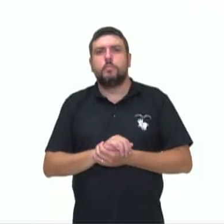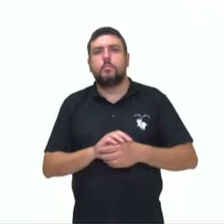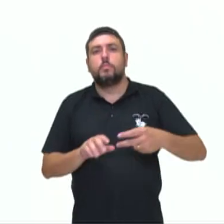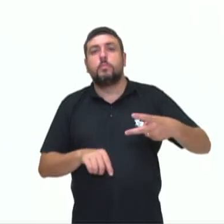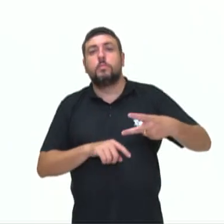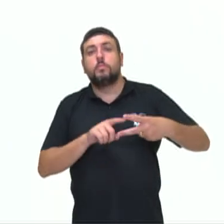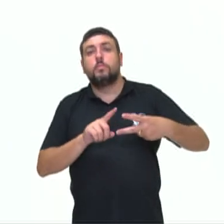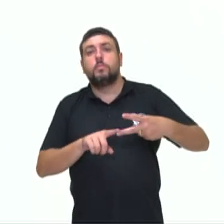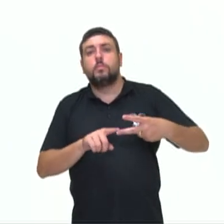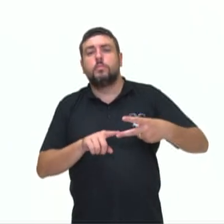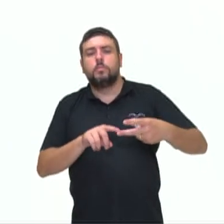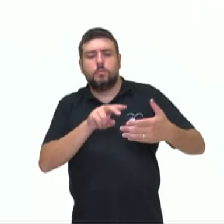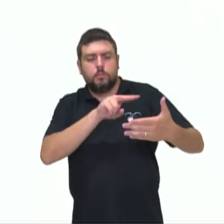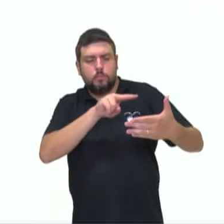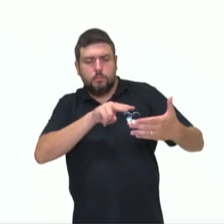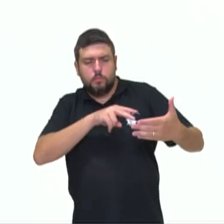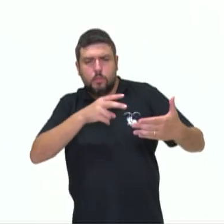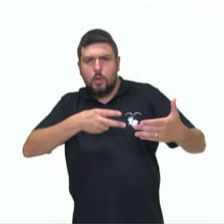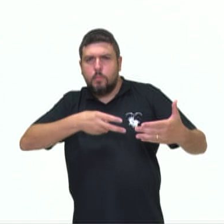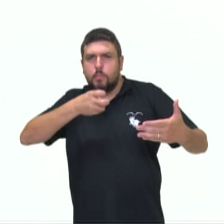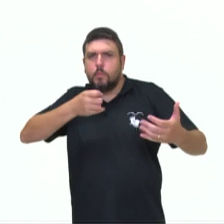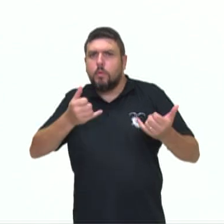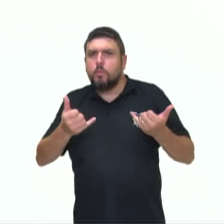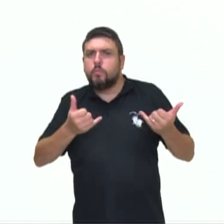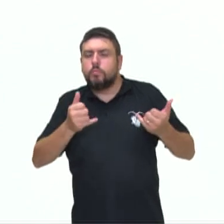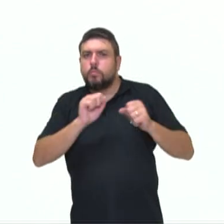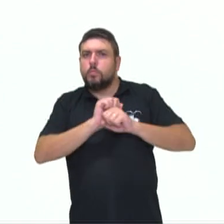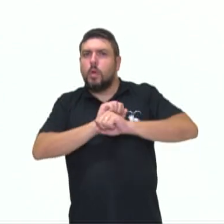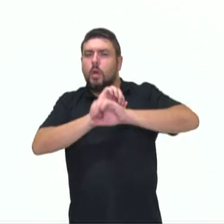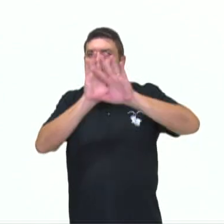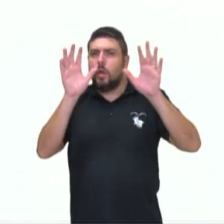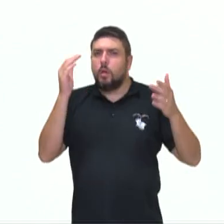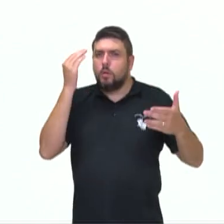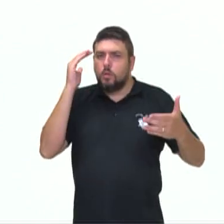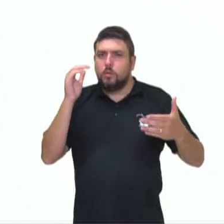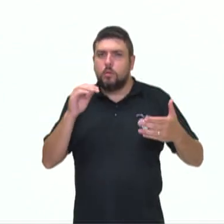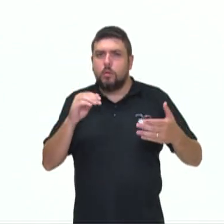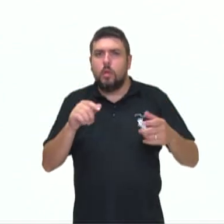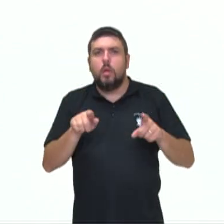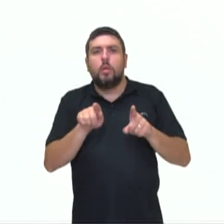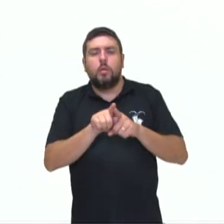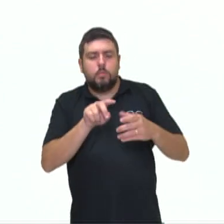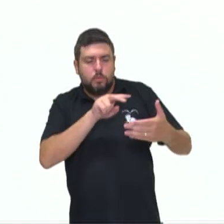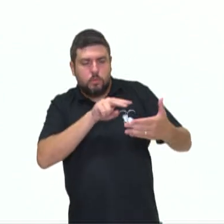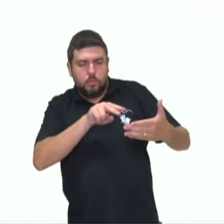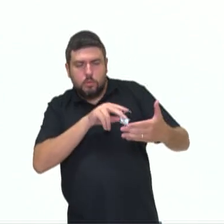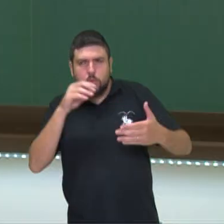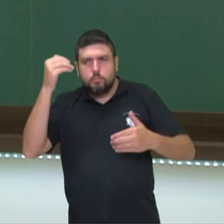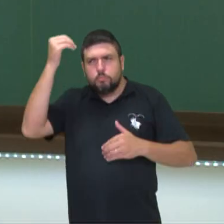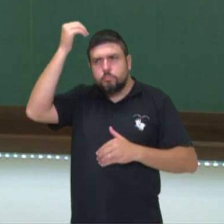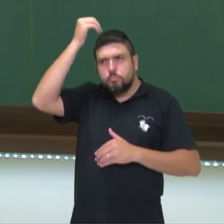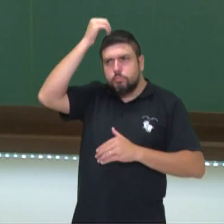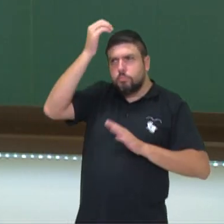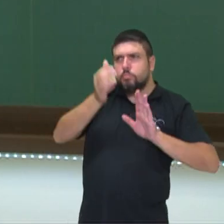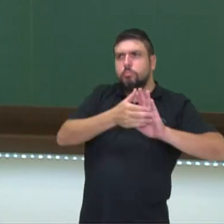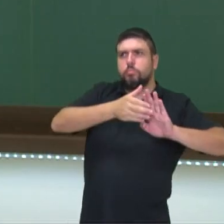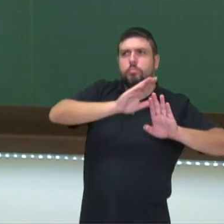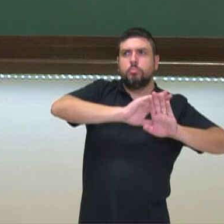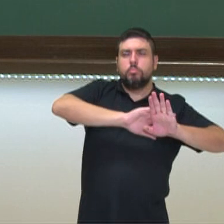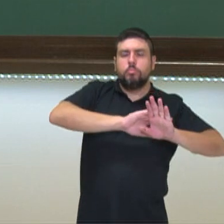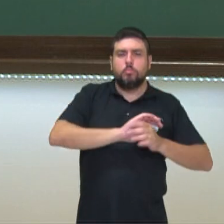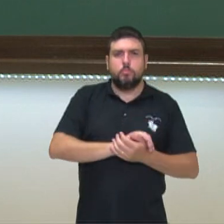localizar informações explícitas no texto e inferir informações implícitas no texto. Lembrando